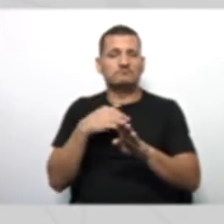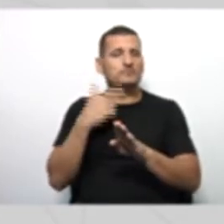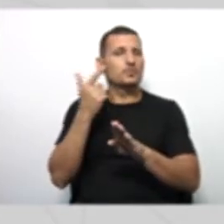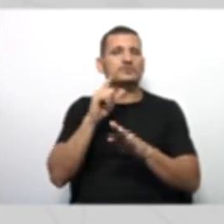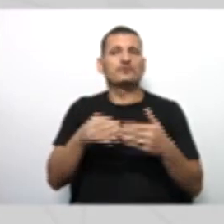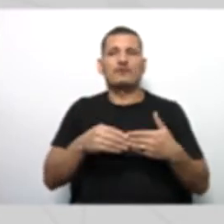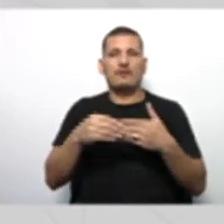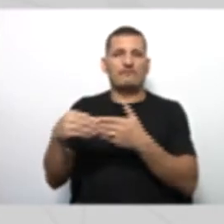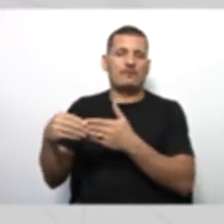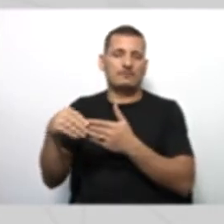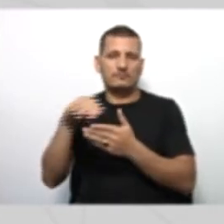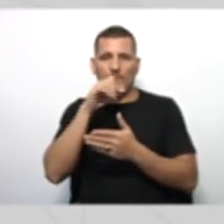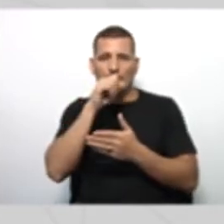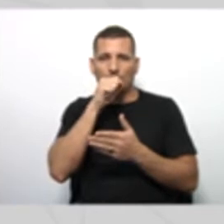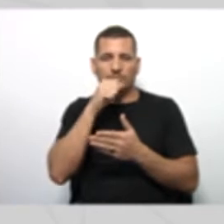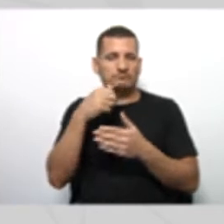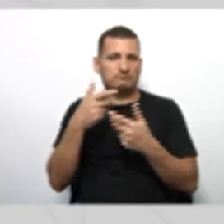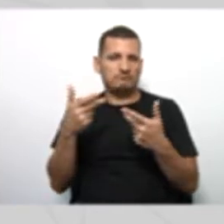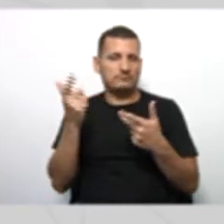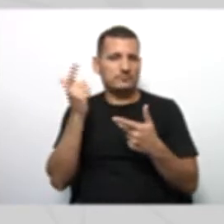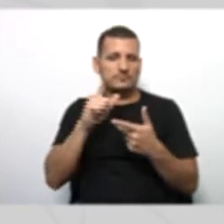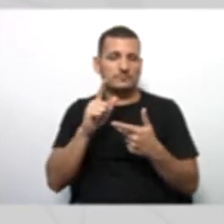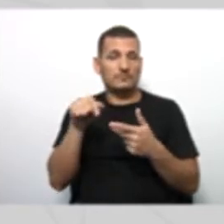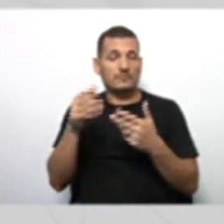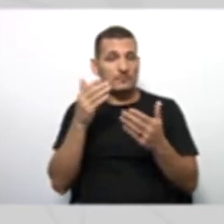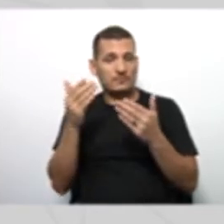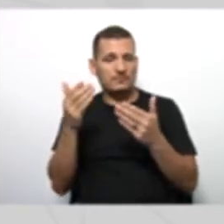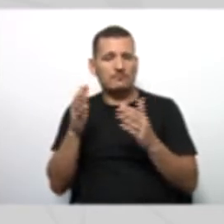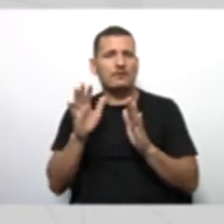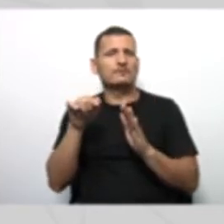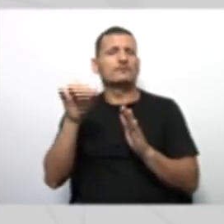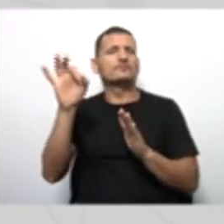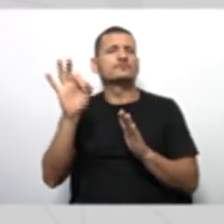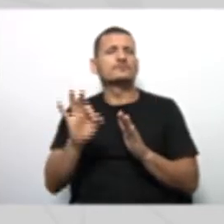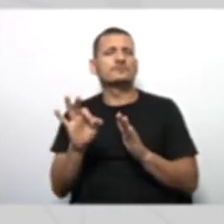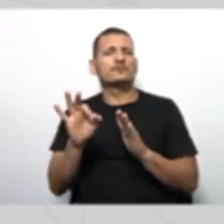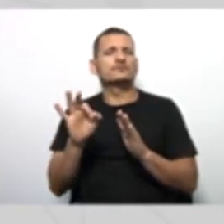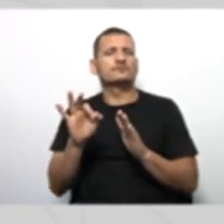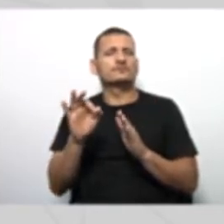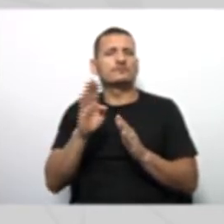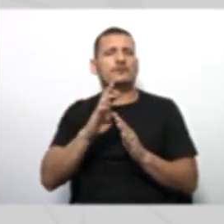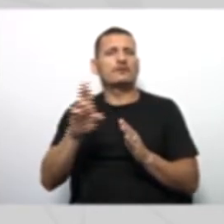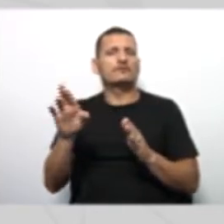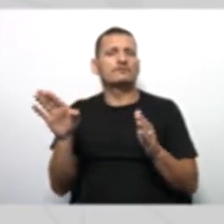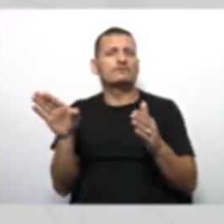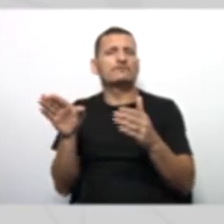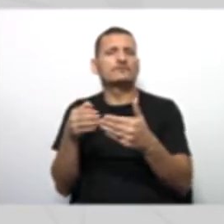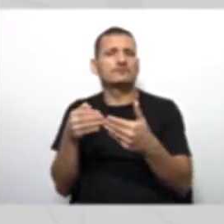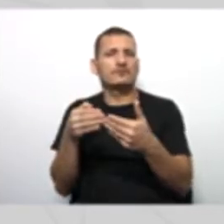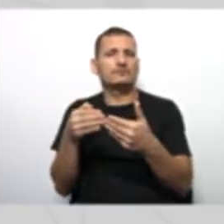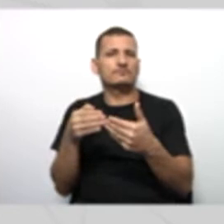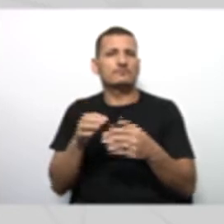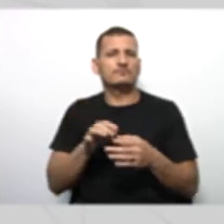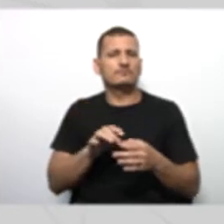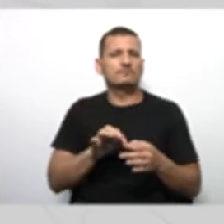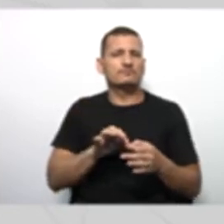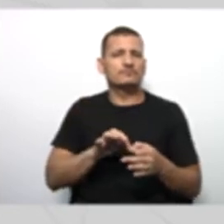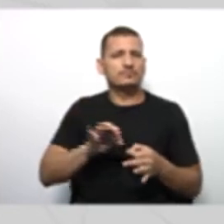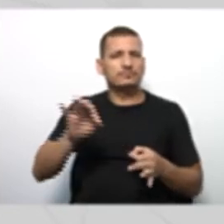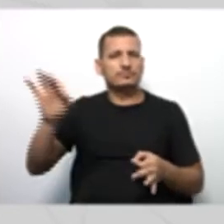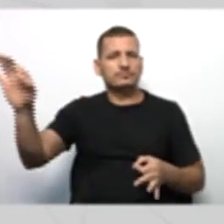vai conseguir tirar isso aí de letra. Mas nem sempre é o que acontece, tá? Então, vou ter aqui a questão